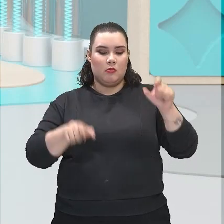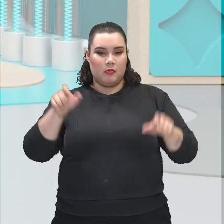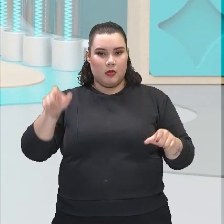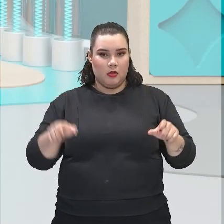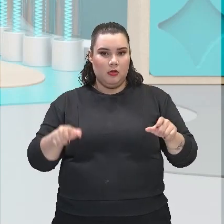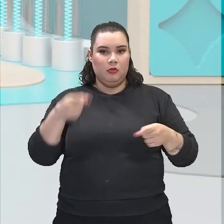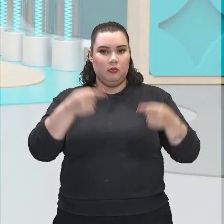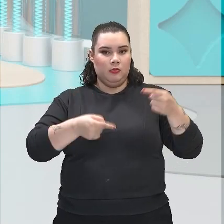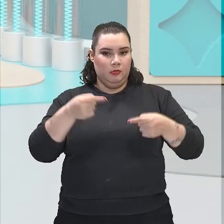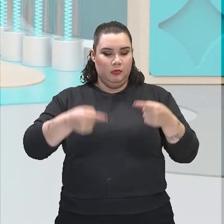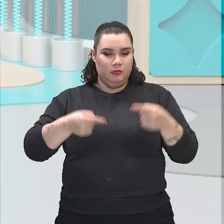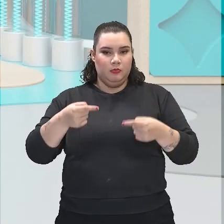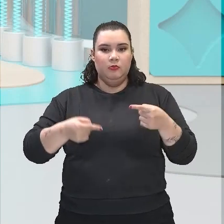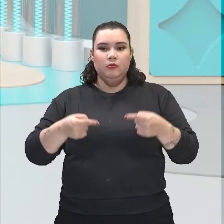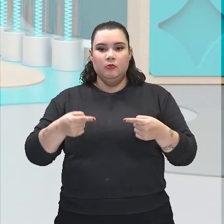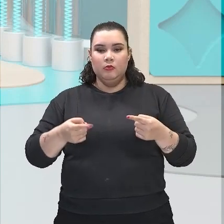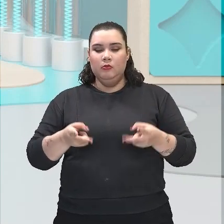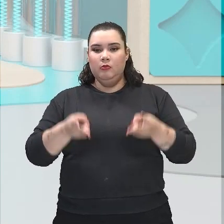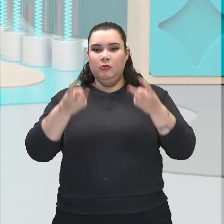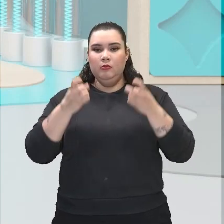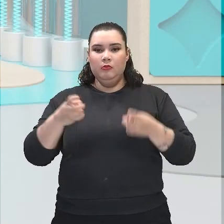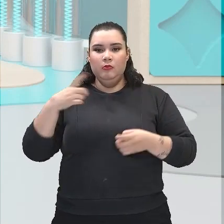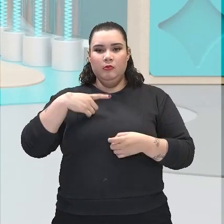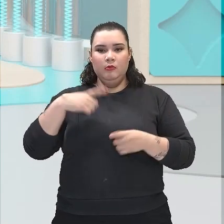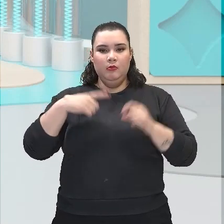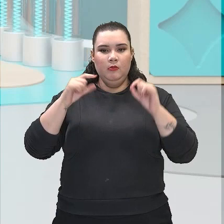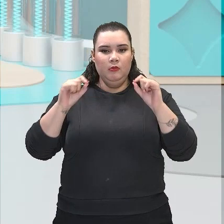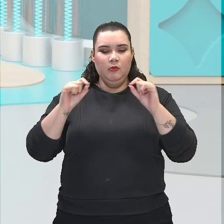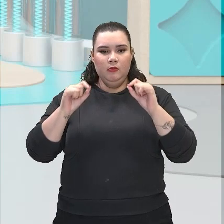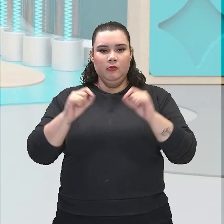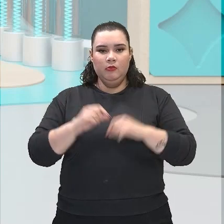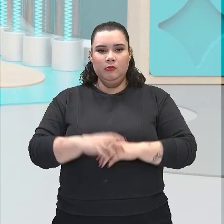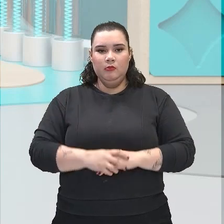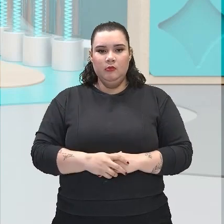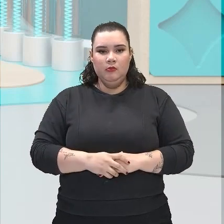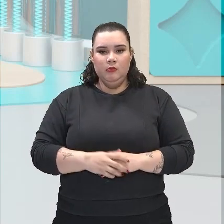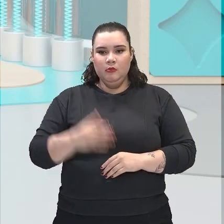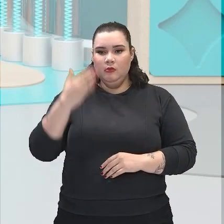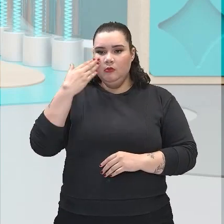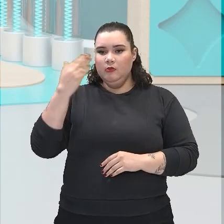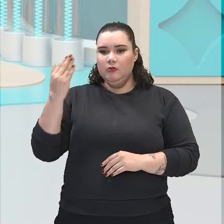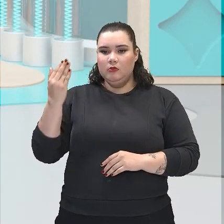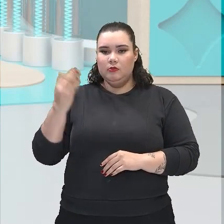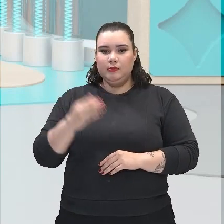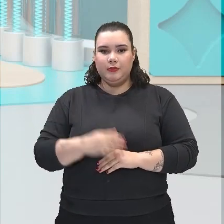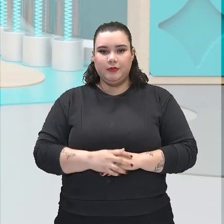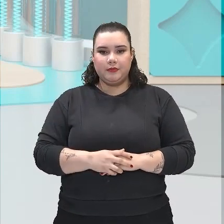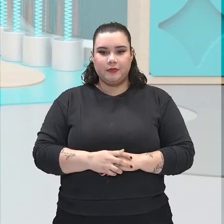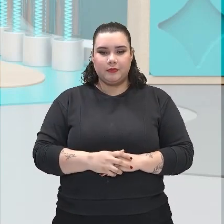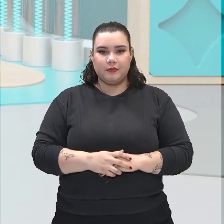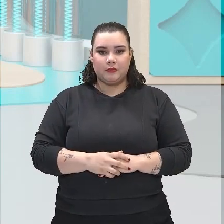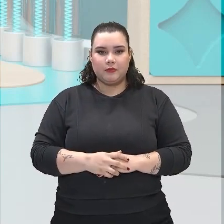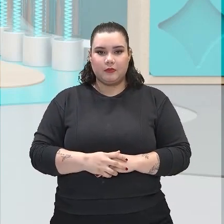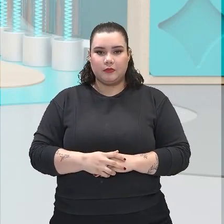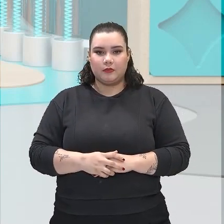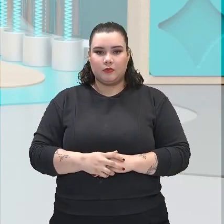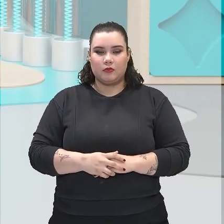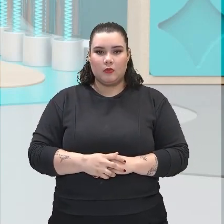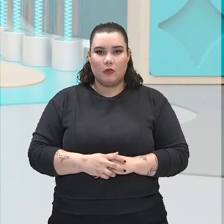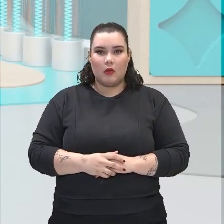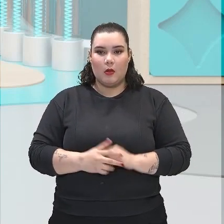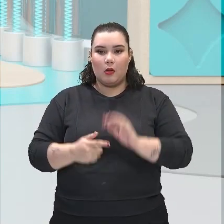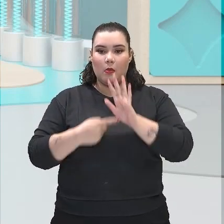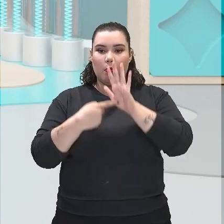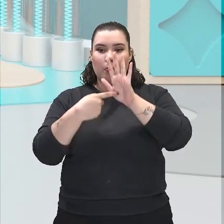nossos debatedores, e percebam que nós vamos ter aqui, olha só, colocando aqui para vocês, exatamente a apresentação